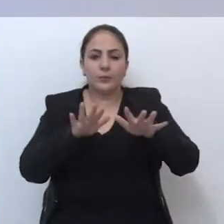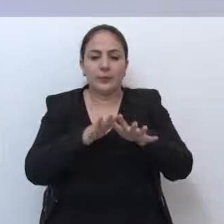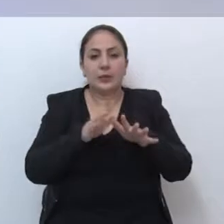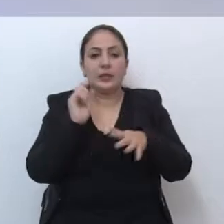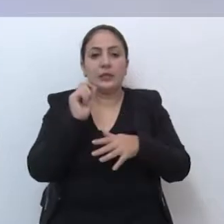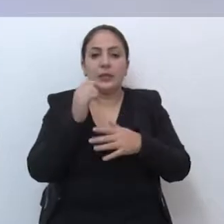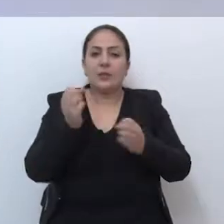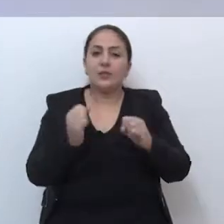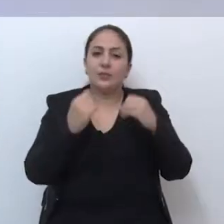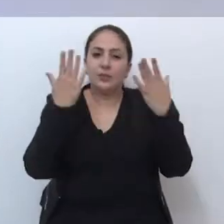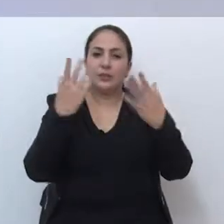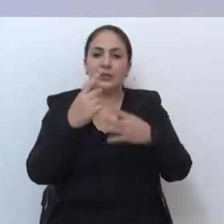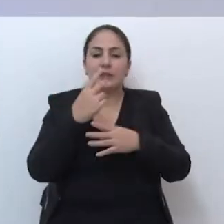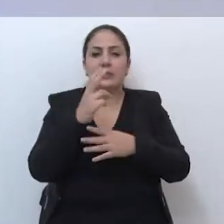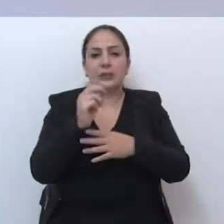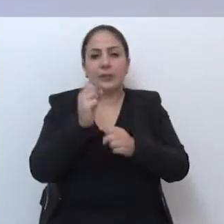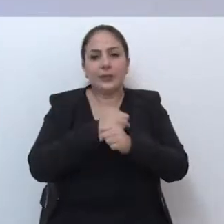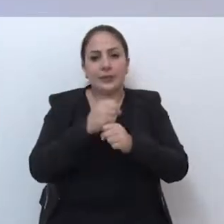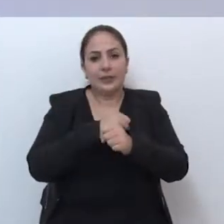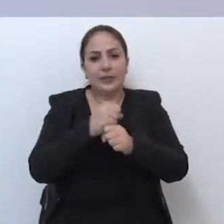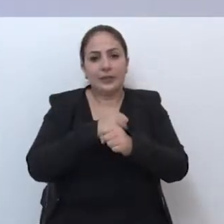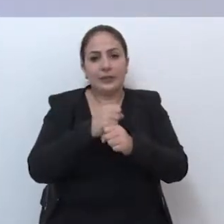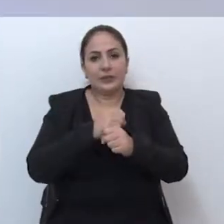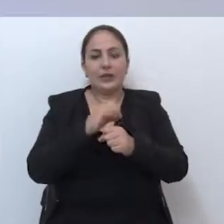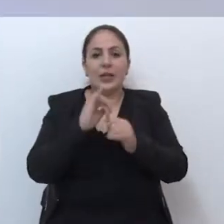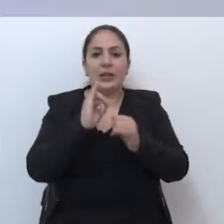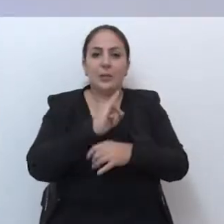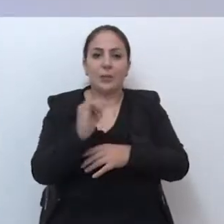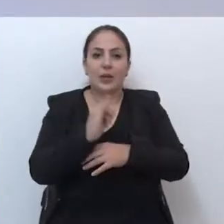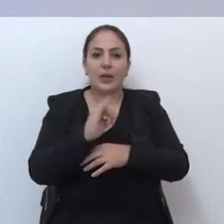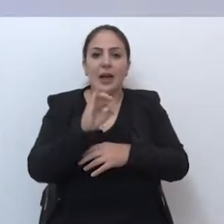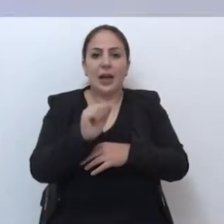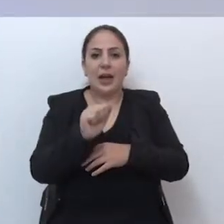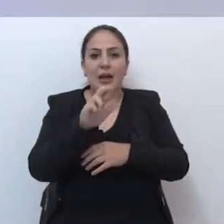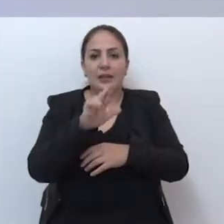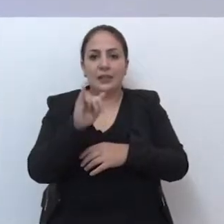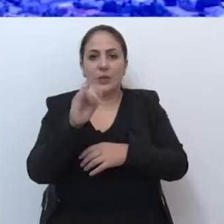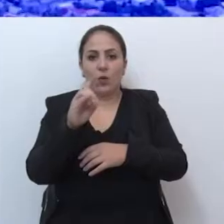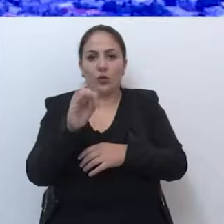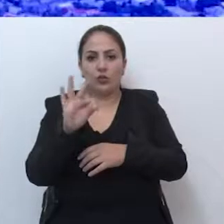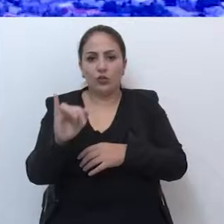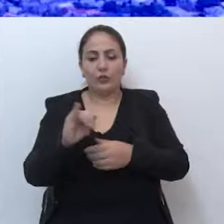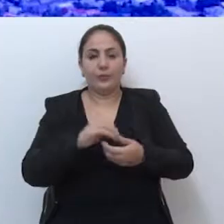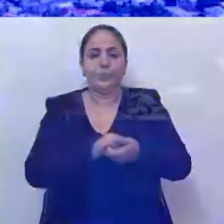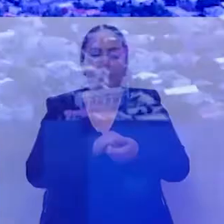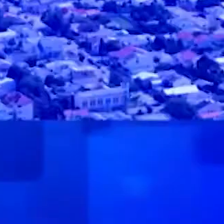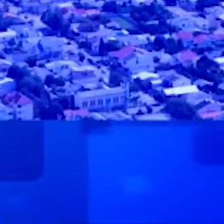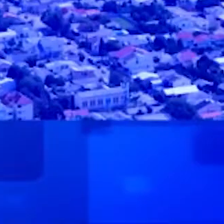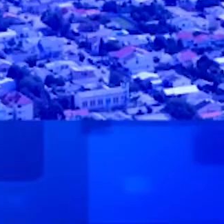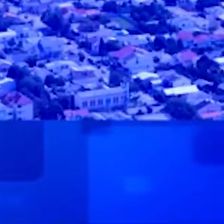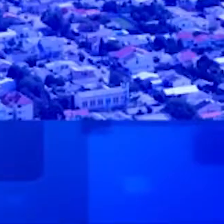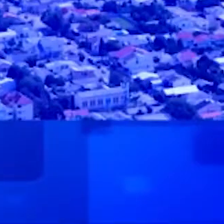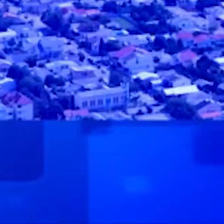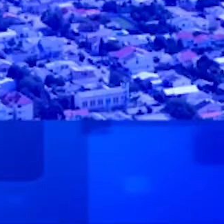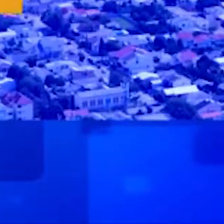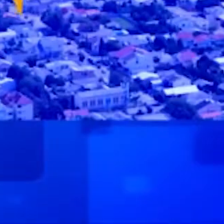sessão solene que comemorou os 50 anos da imobiliária Ariotti.